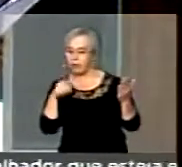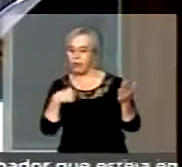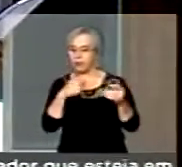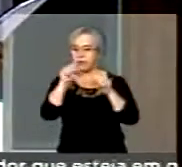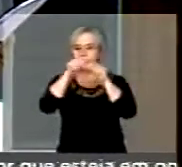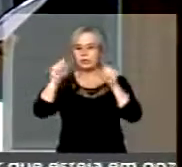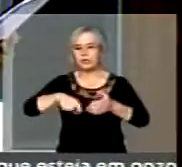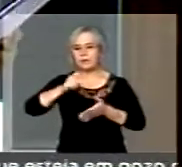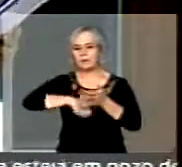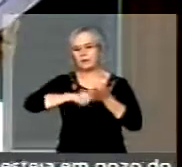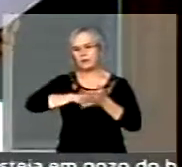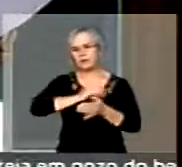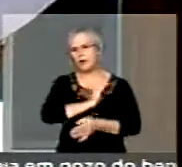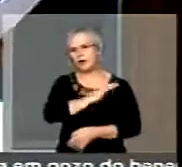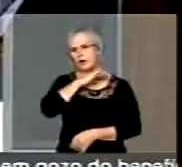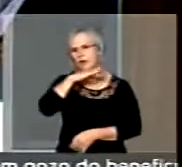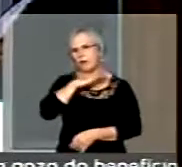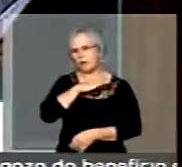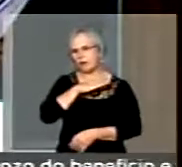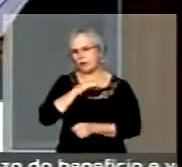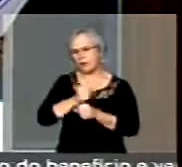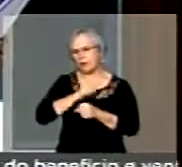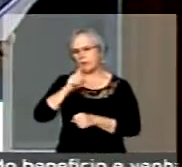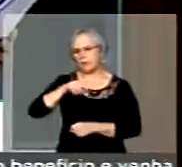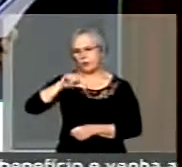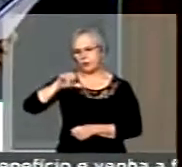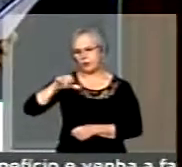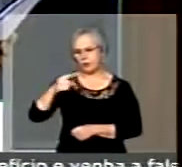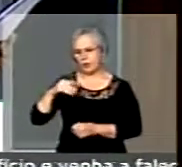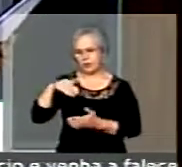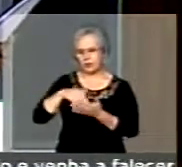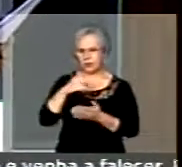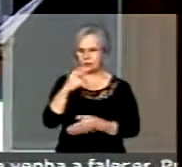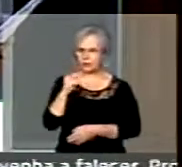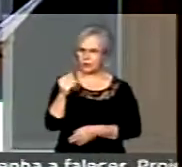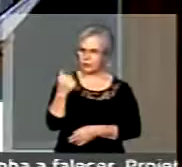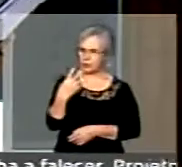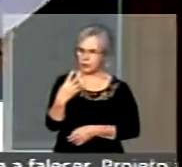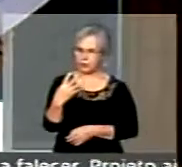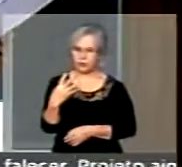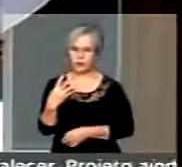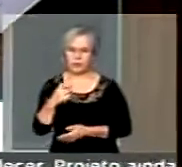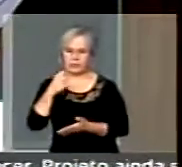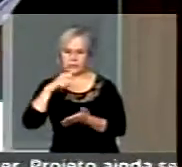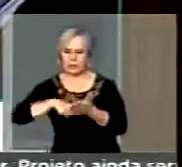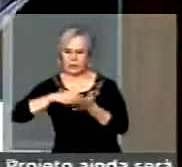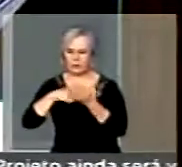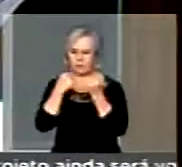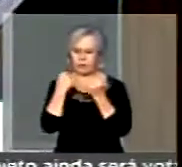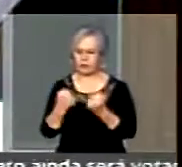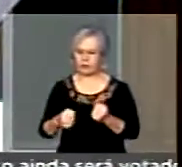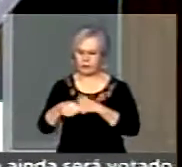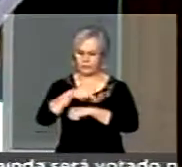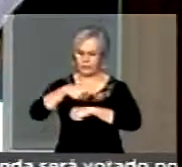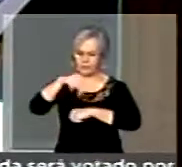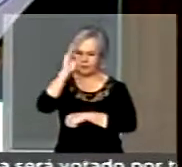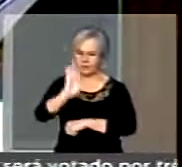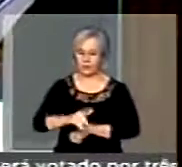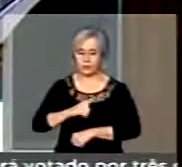sistema tributário. Entre 1991 e 2014, a carga tributária brasileira saltou